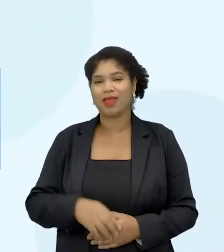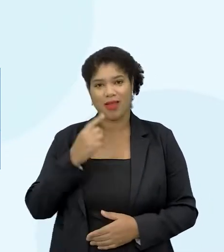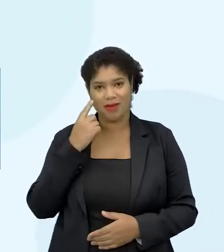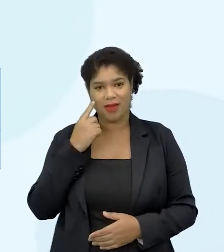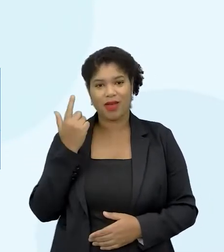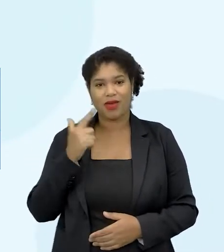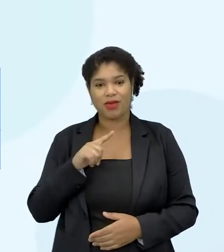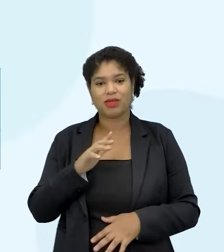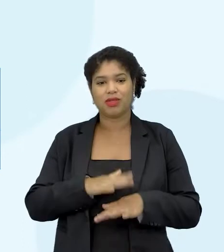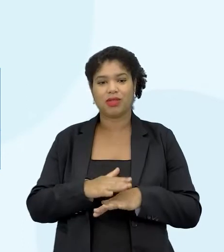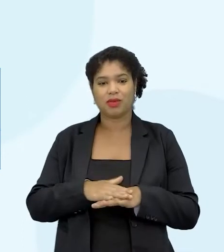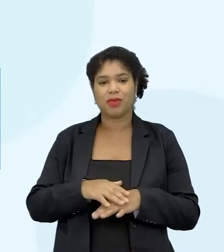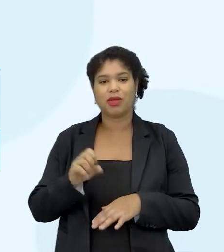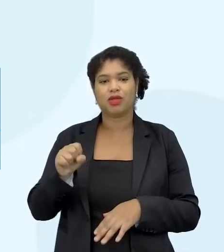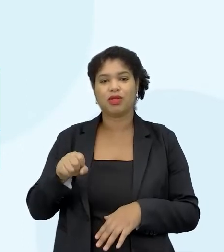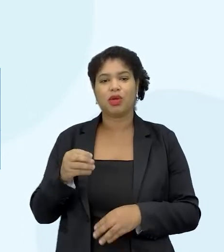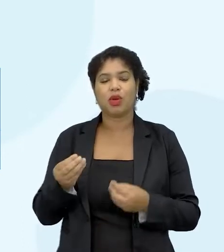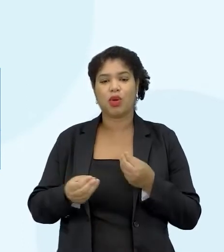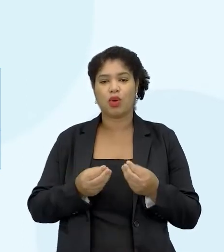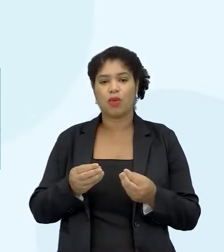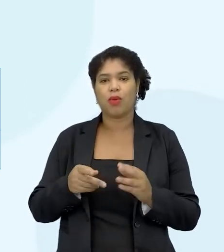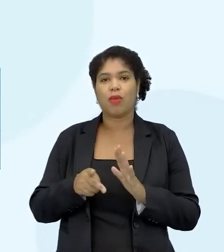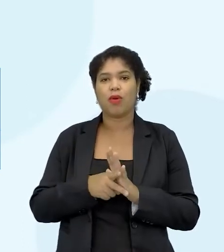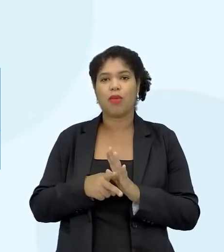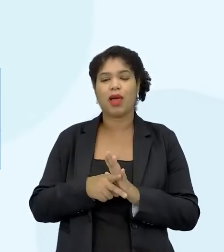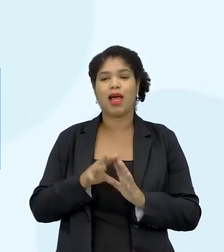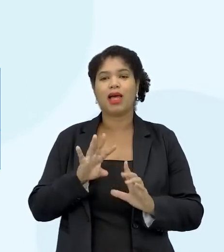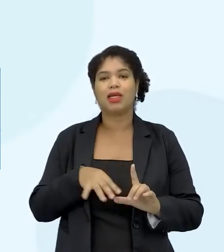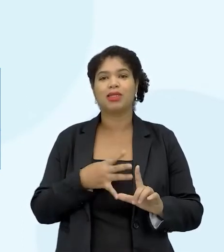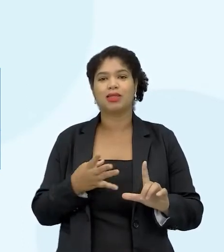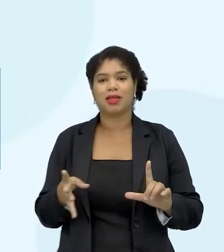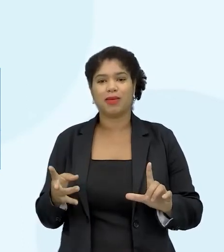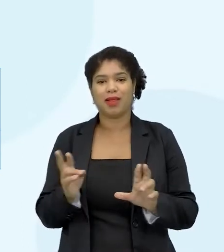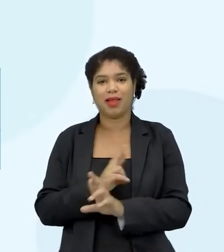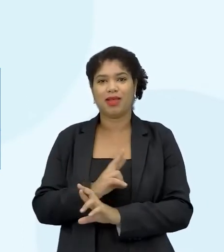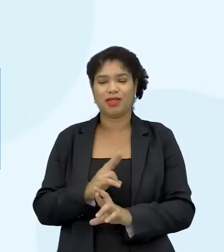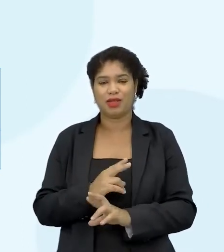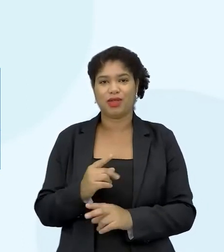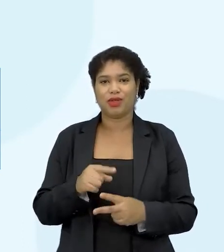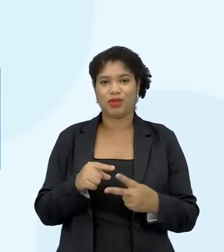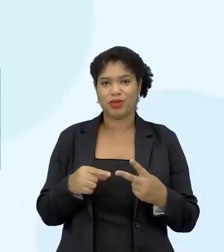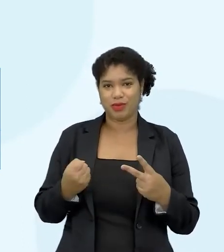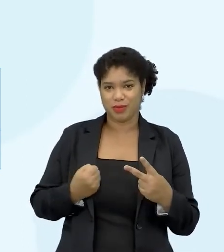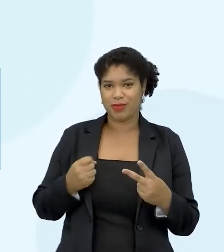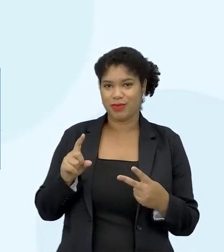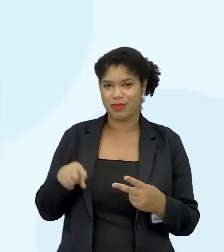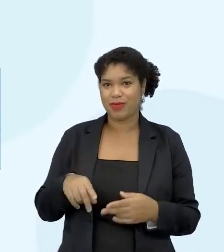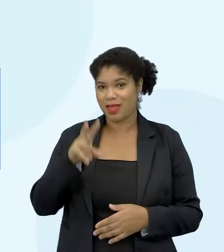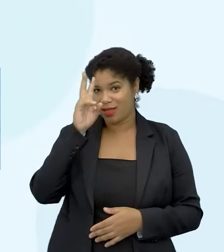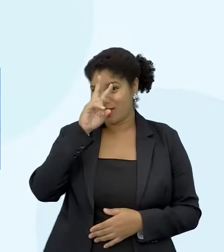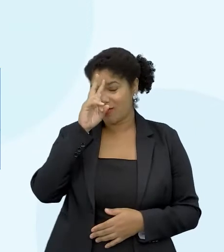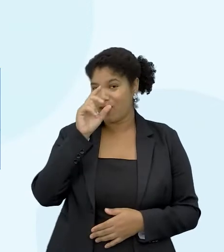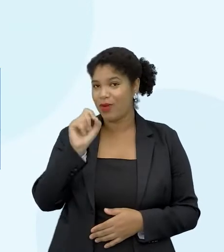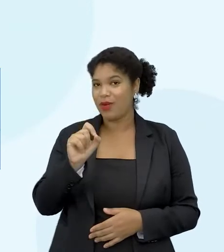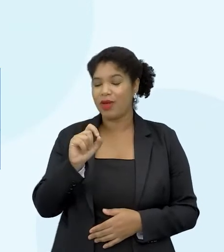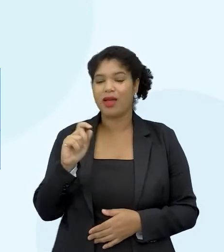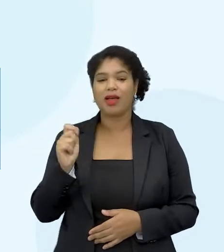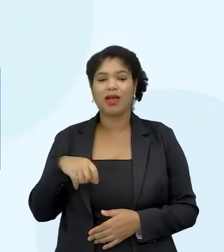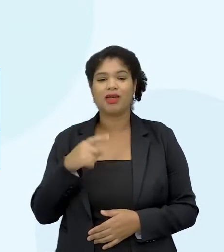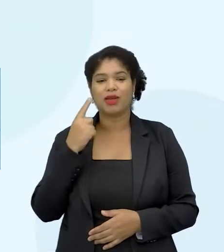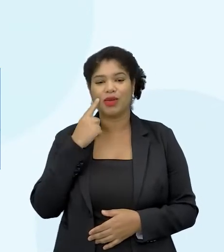consegue estabelecer, por meio de uma tabela, uma relação entre essas duas variáveis. Lembrando que isso aqui poderia